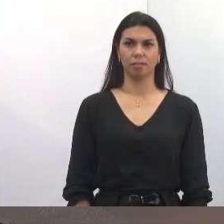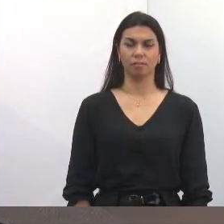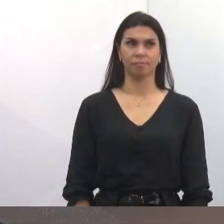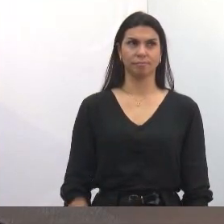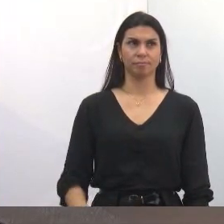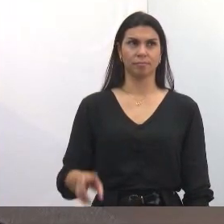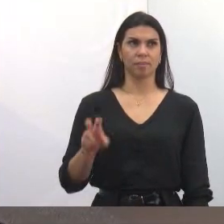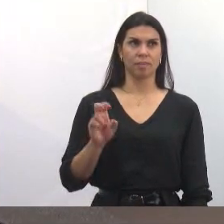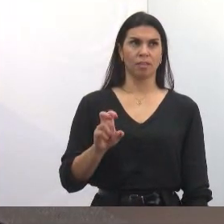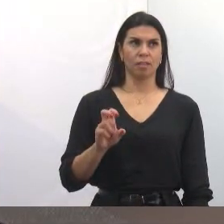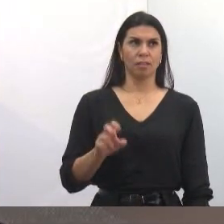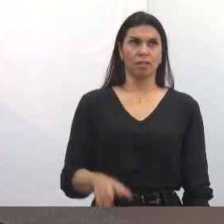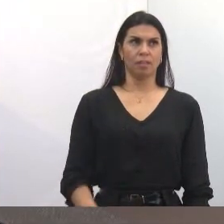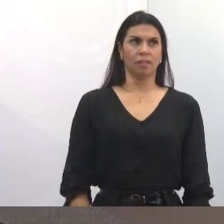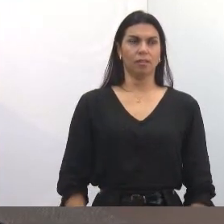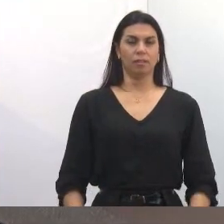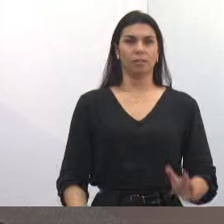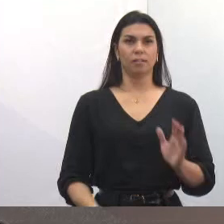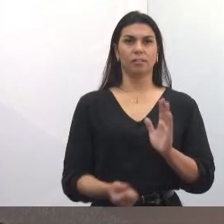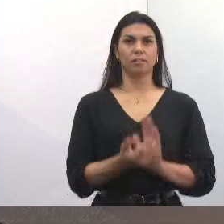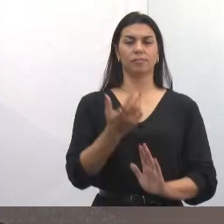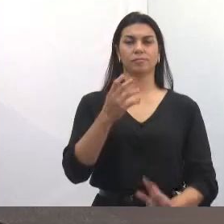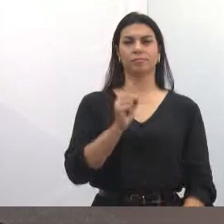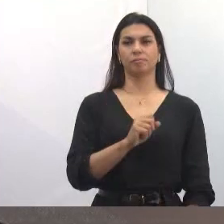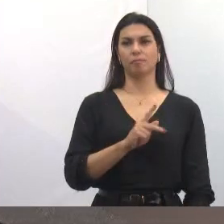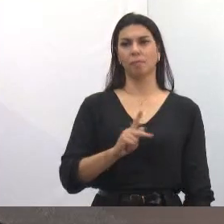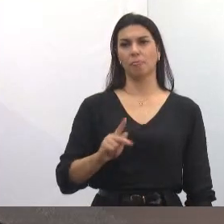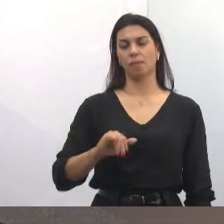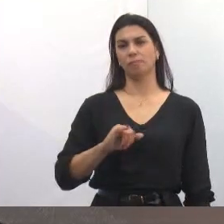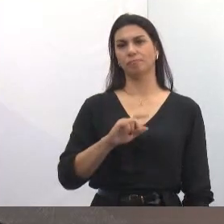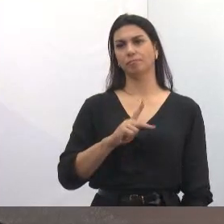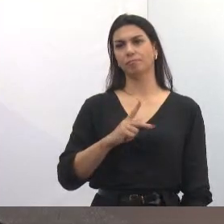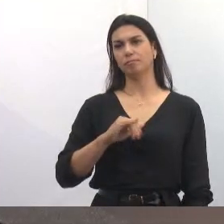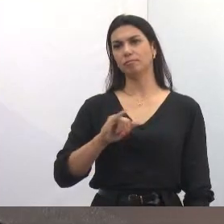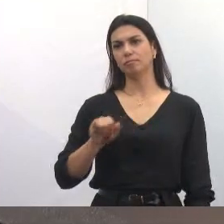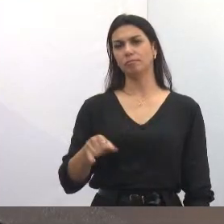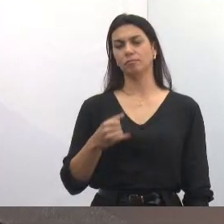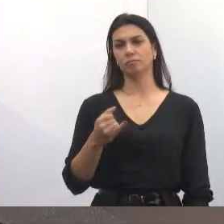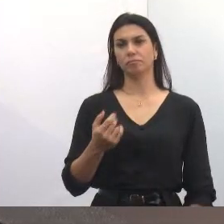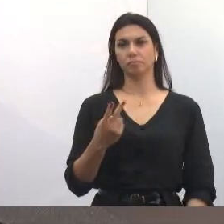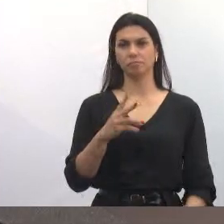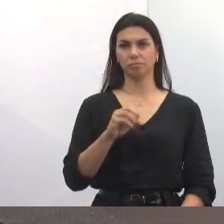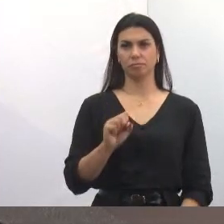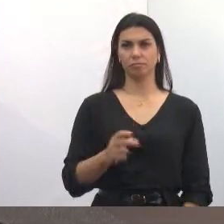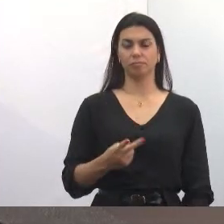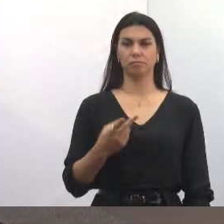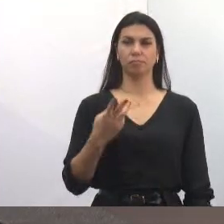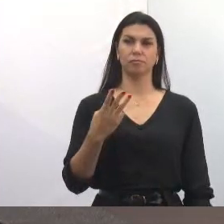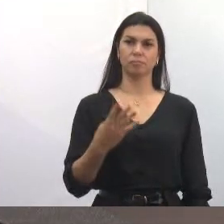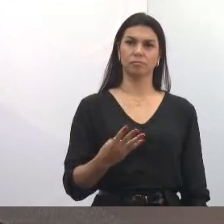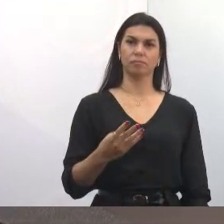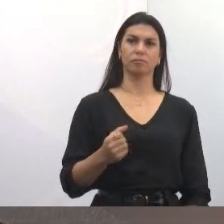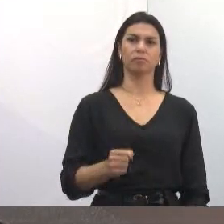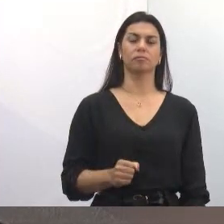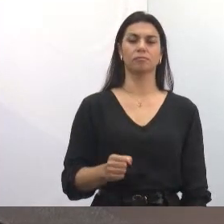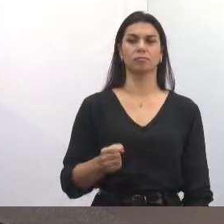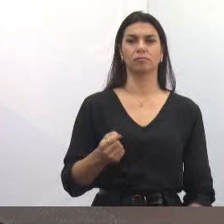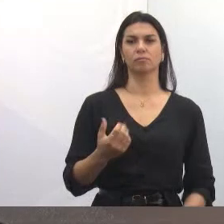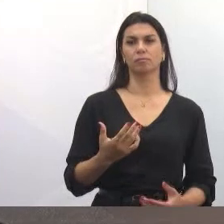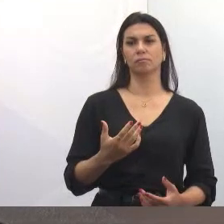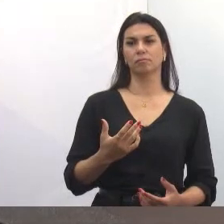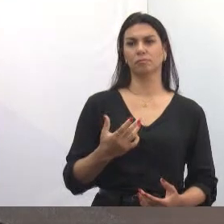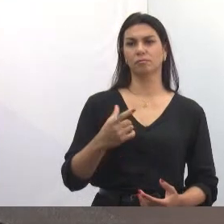5. Qual a quantidade de aposentado e pensionista do IPMJ no ano de 2024 que recebem proventos e